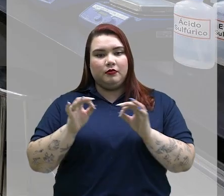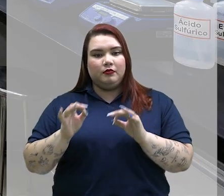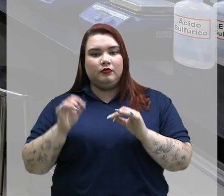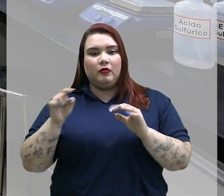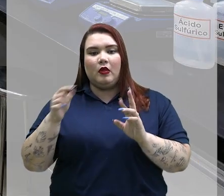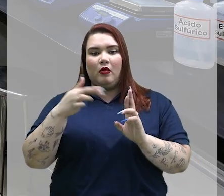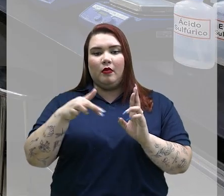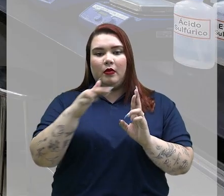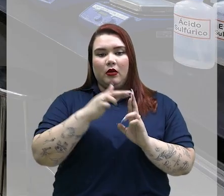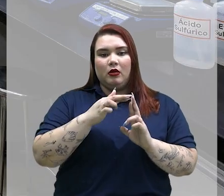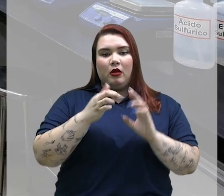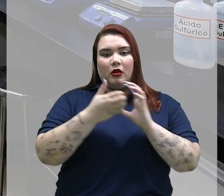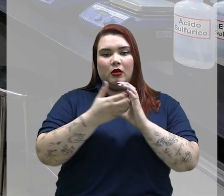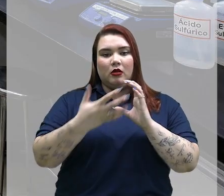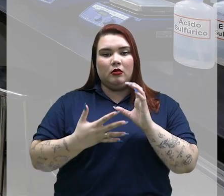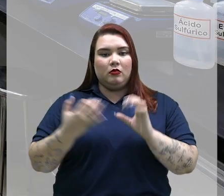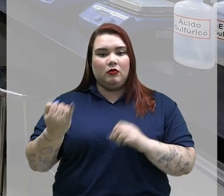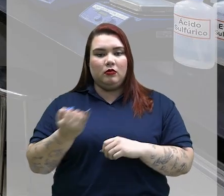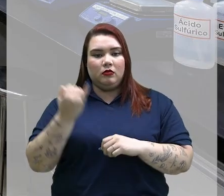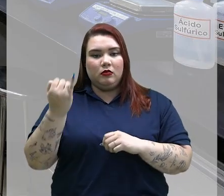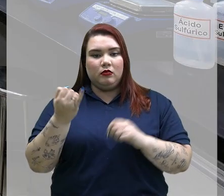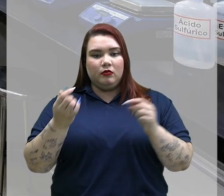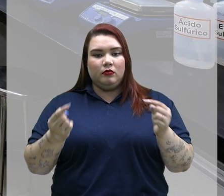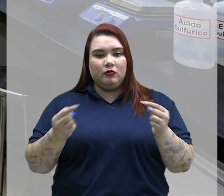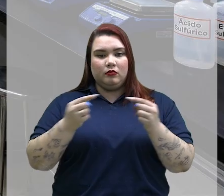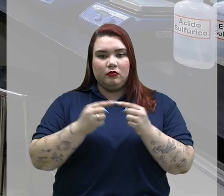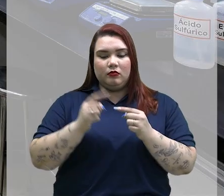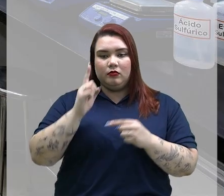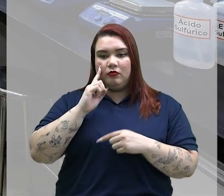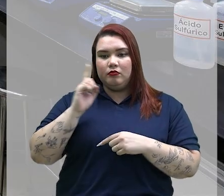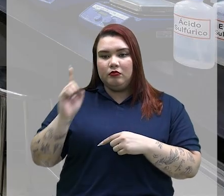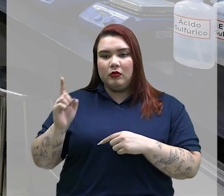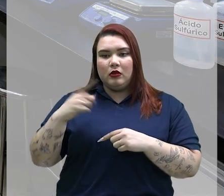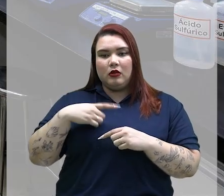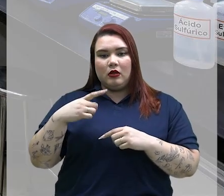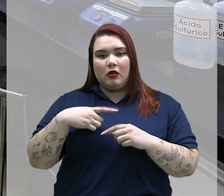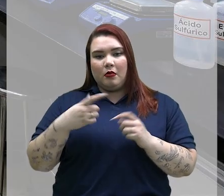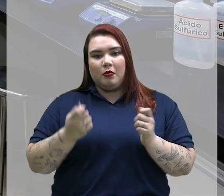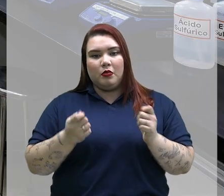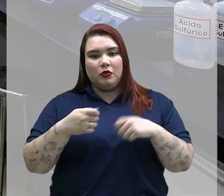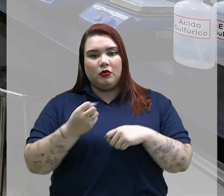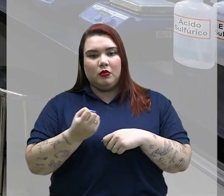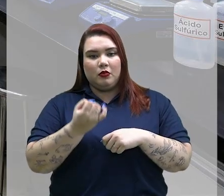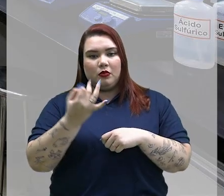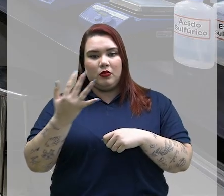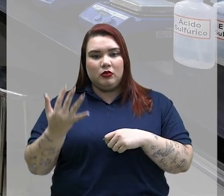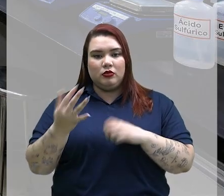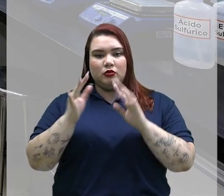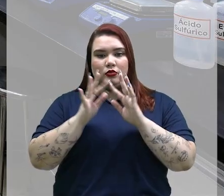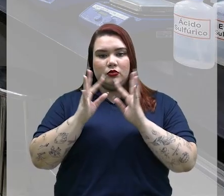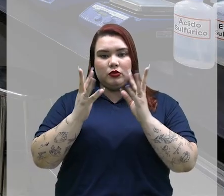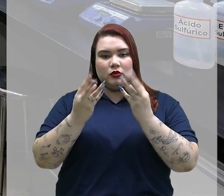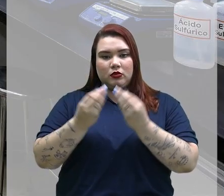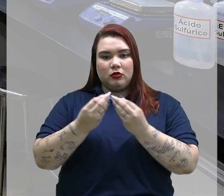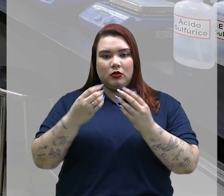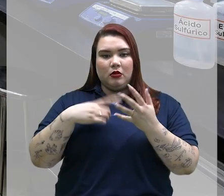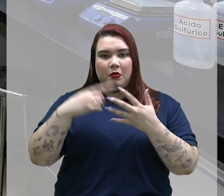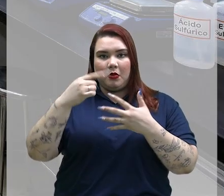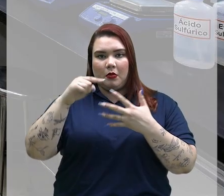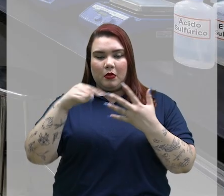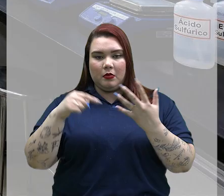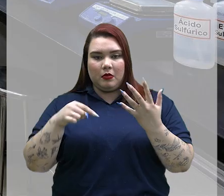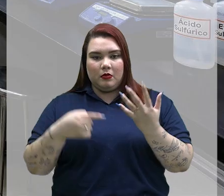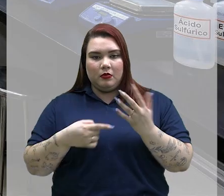uma propriedade assim que é muito importante justamente para essa versatilidade, ou seja, para essa quantidade de compostos que ele